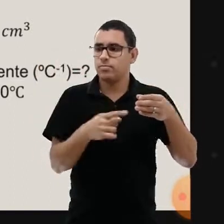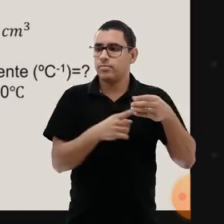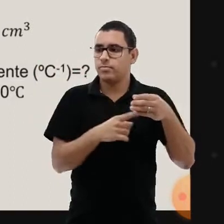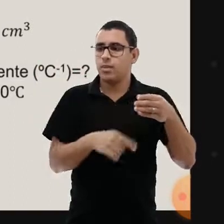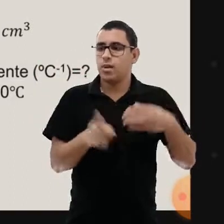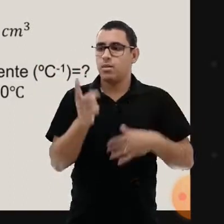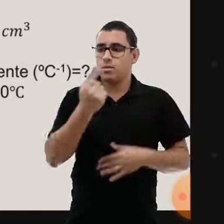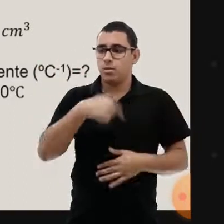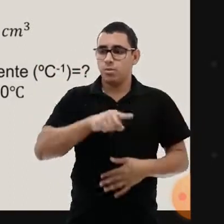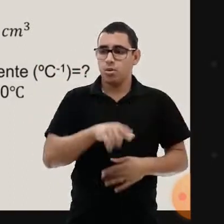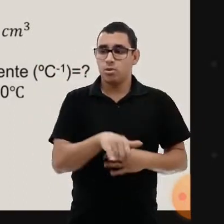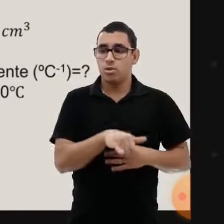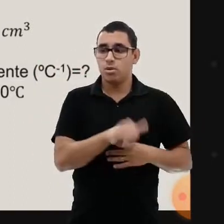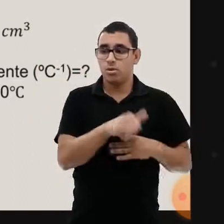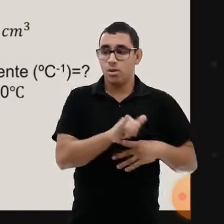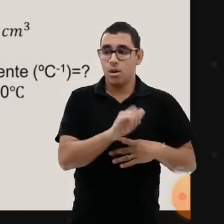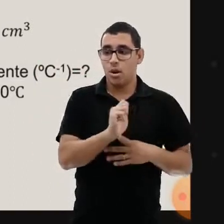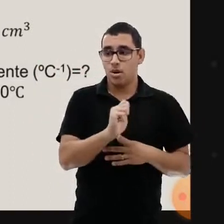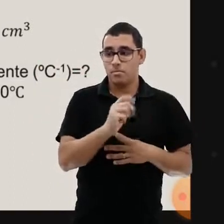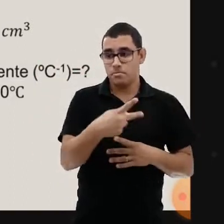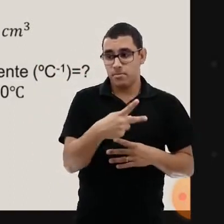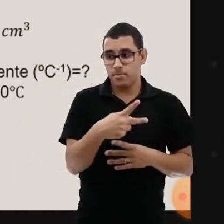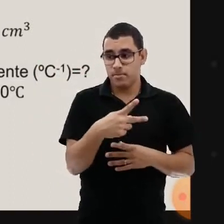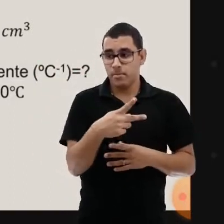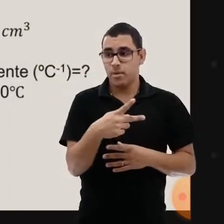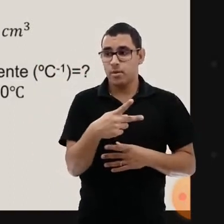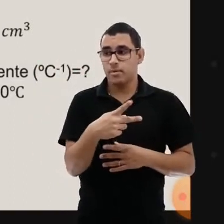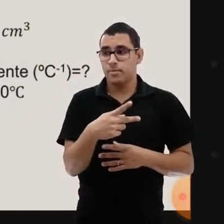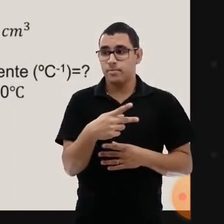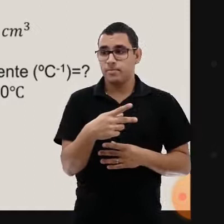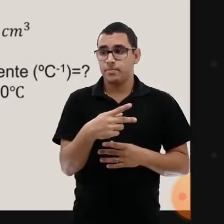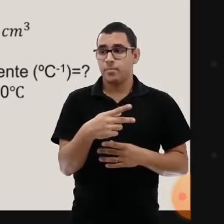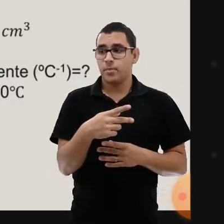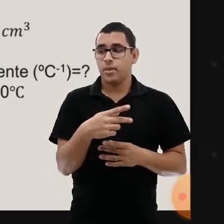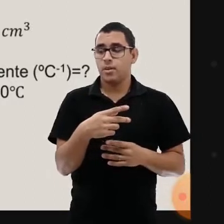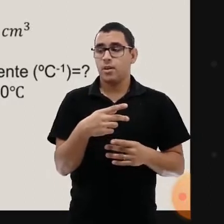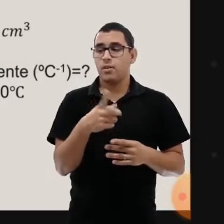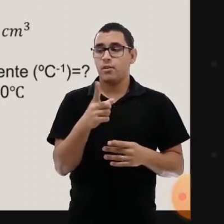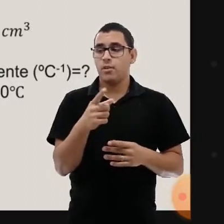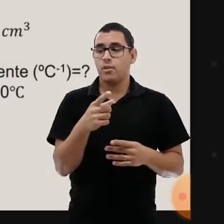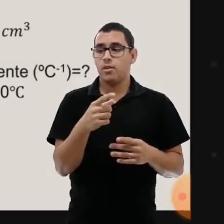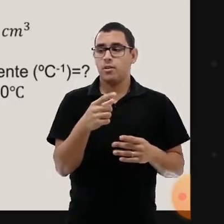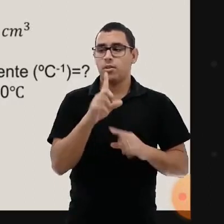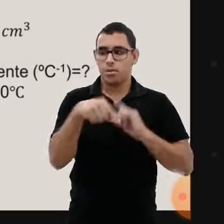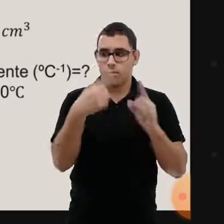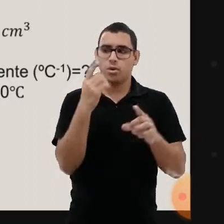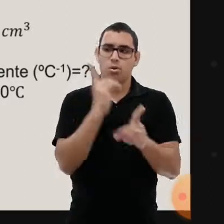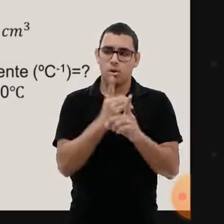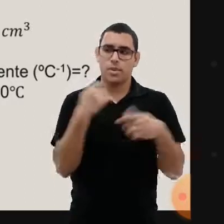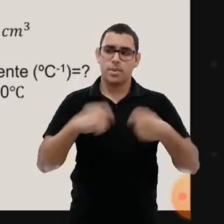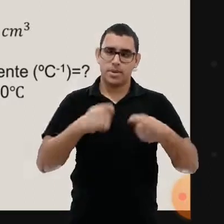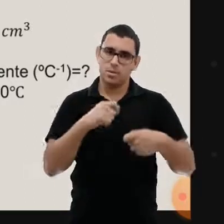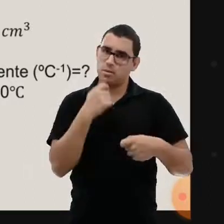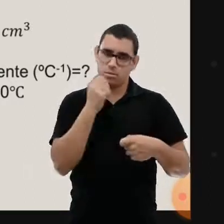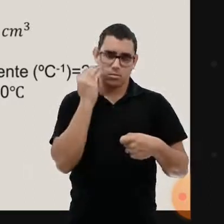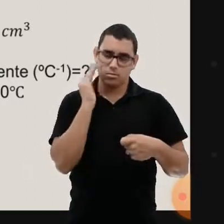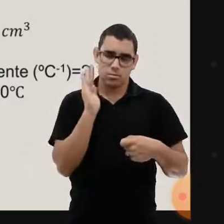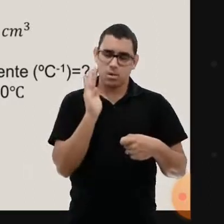volumétrica aparente e foi dado na questão a temperatura inicial e a